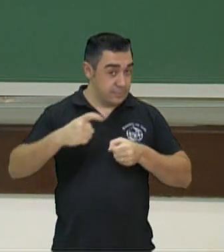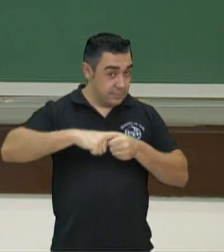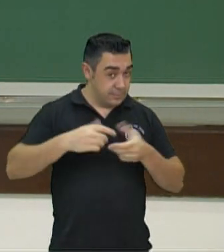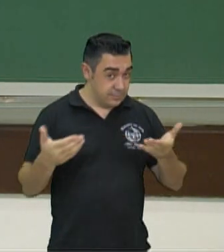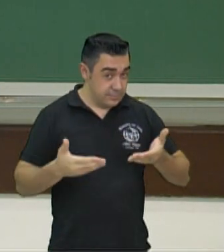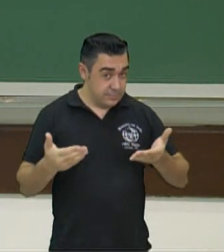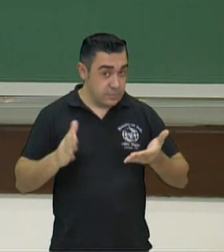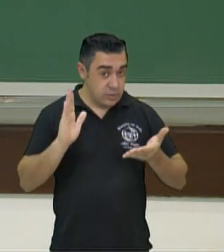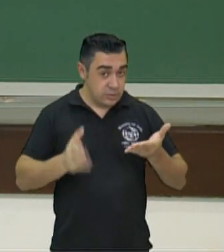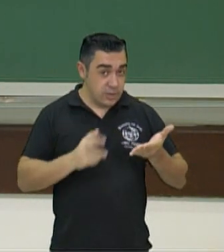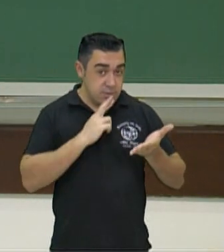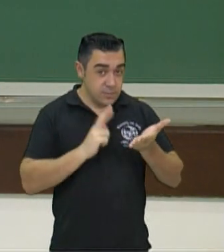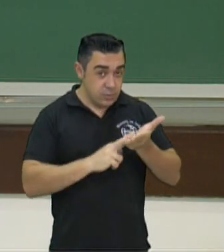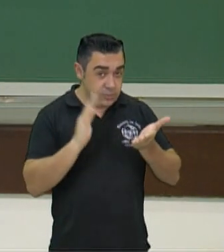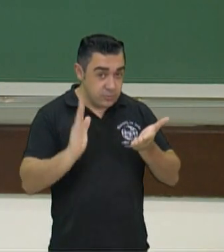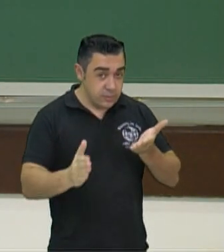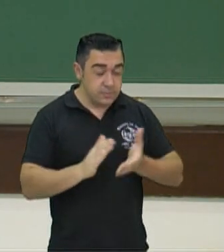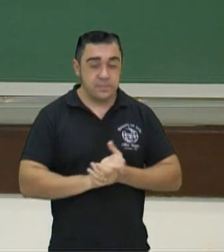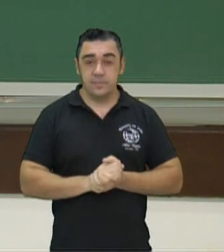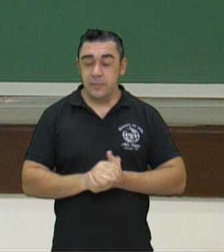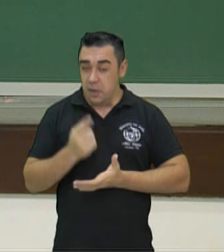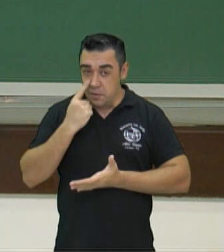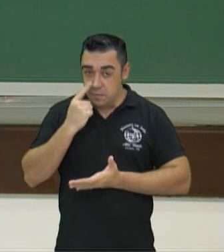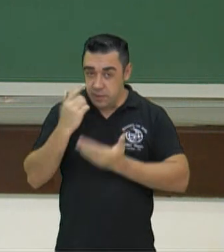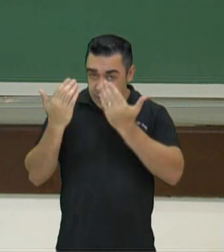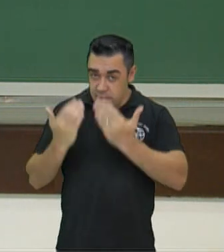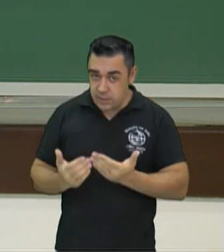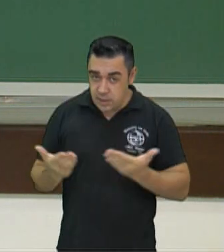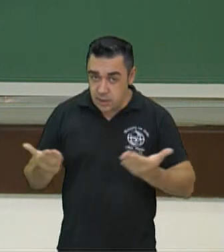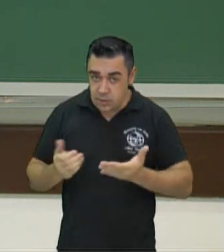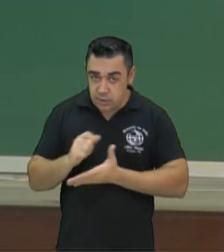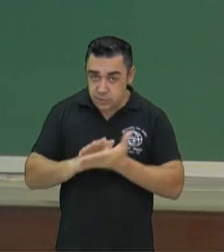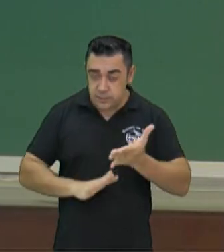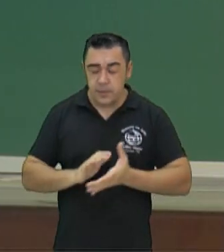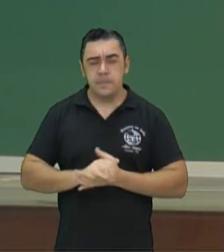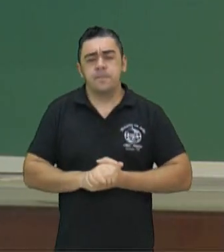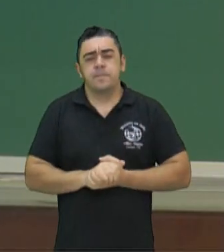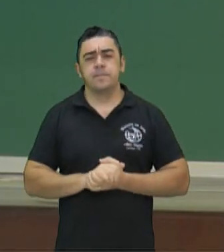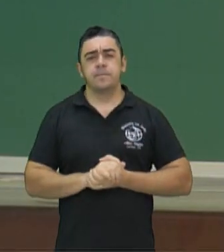Voltamos e aí já resolveram? Então vamos analisar o nosso exercício?